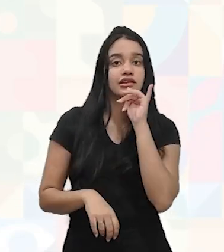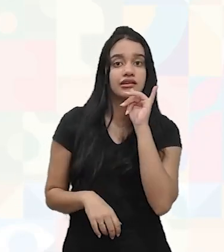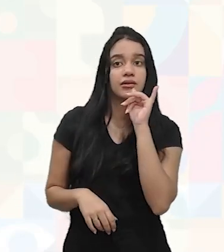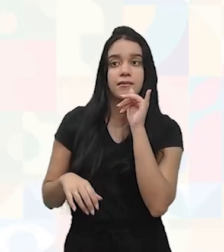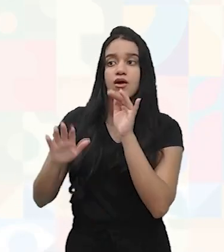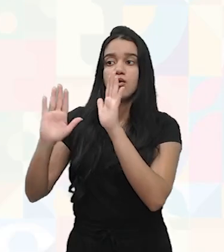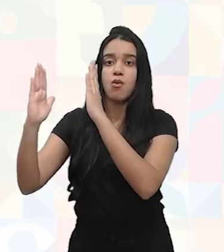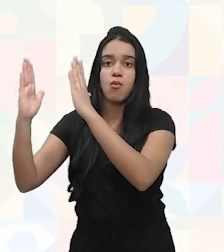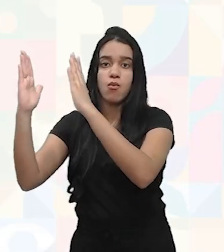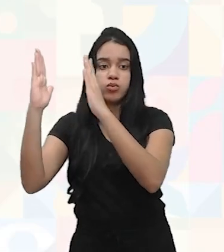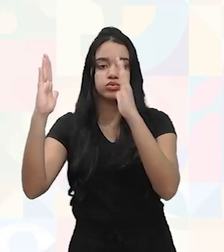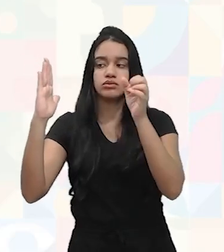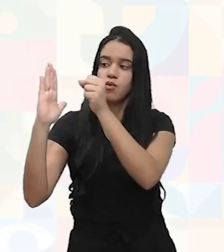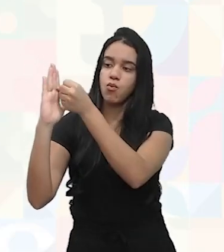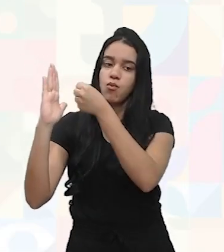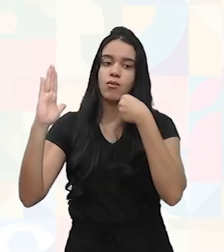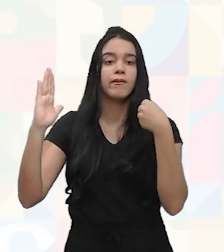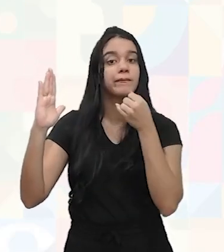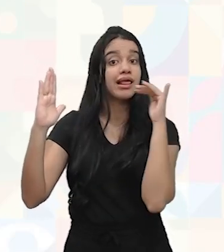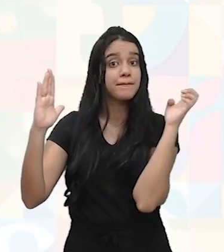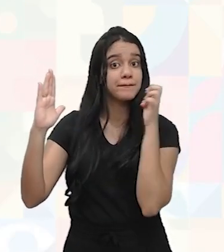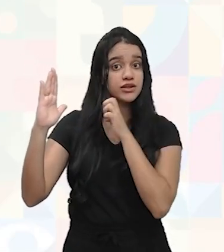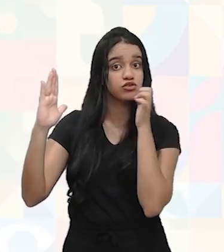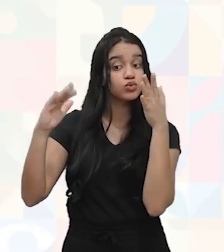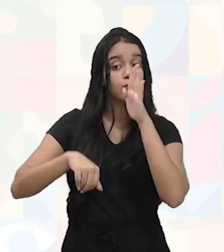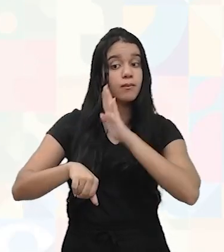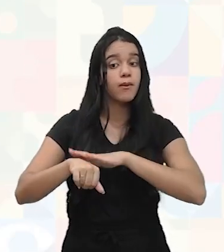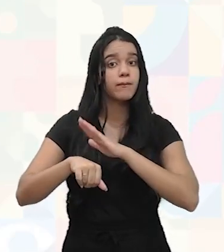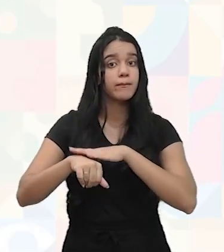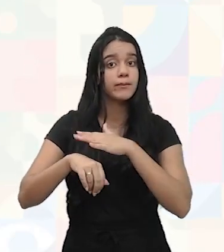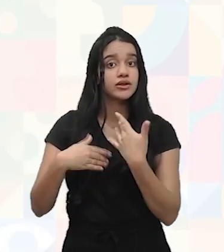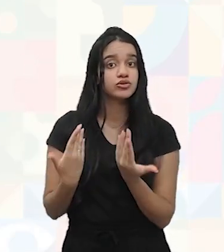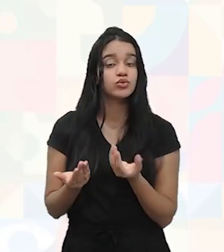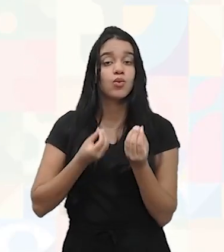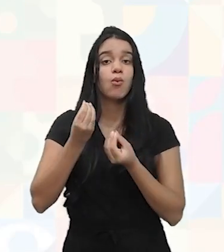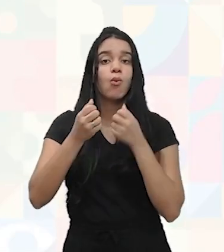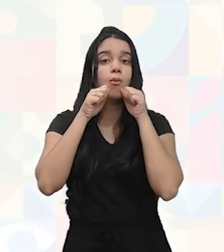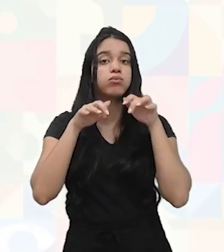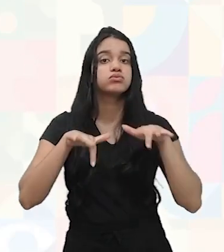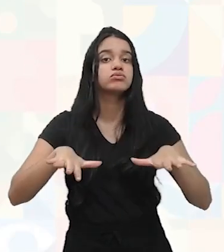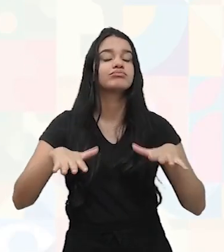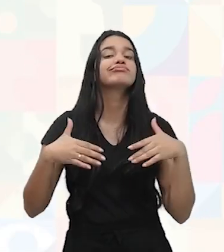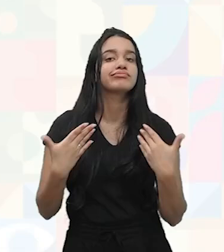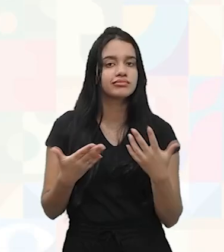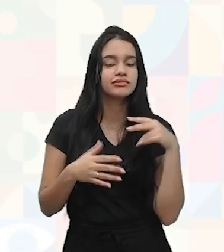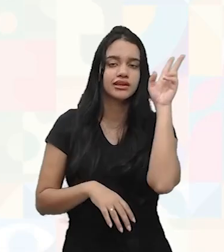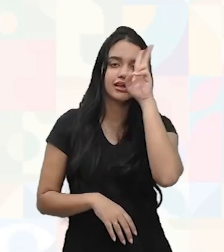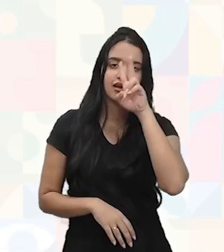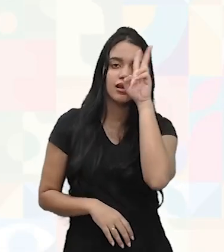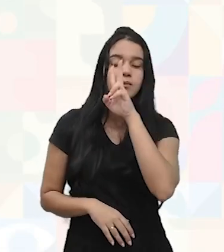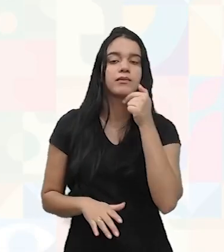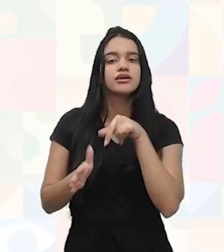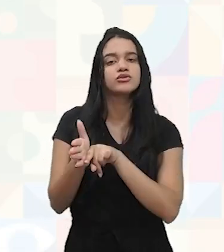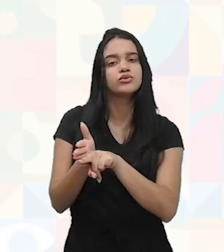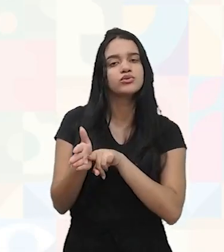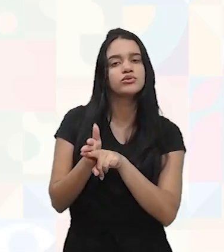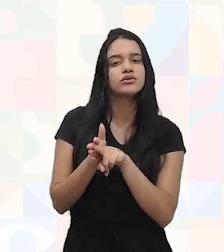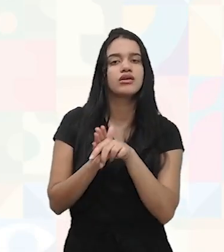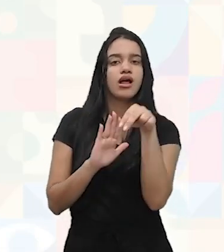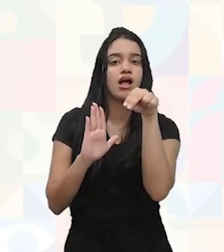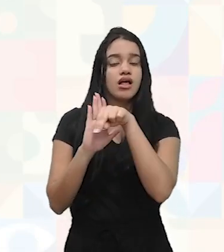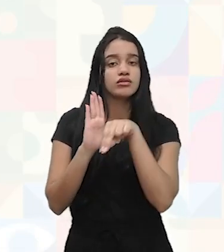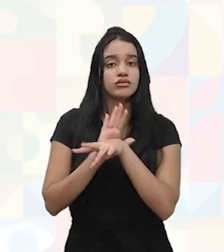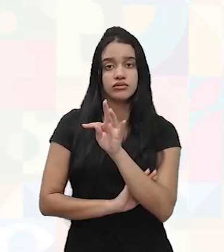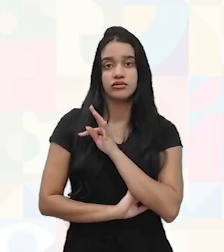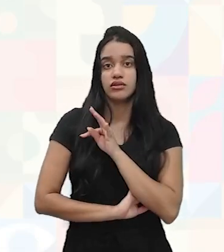sendo distribuído esses equipamentos no momento de emergência? Então, além desses pontos, a gente deve lembrar de consultar, tá, a norma